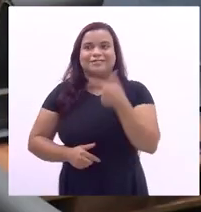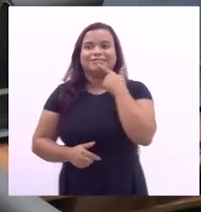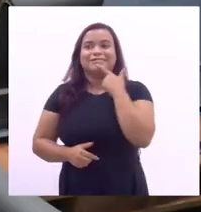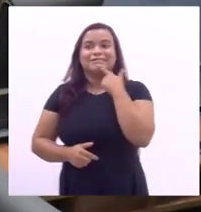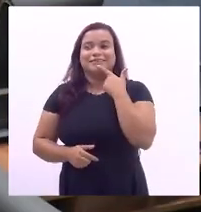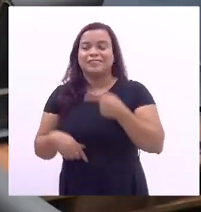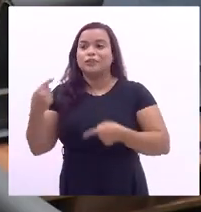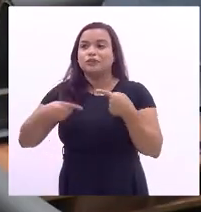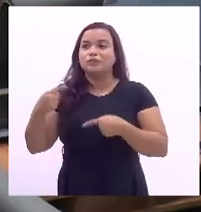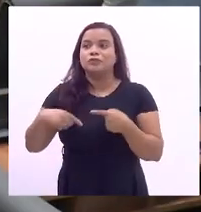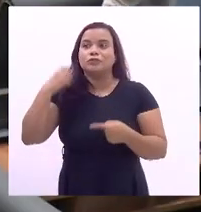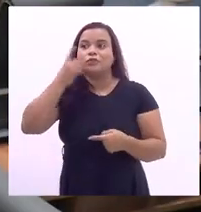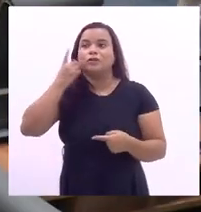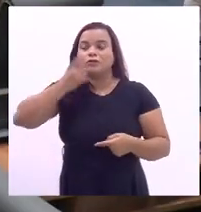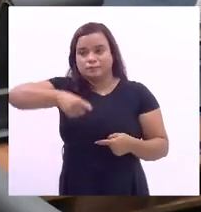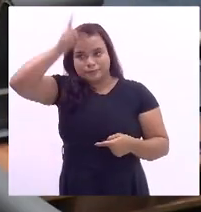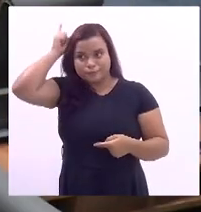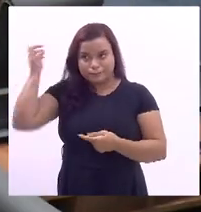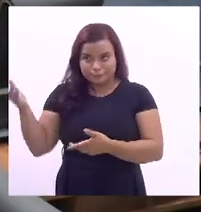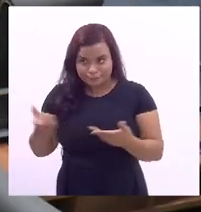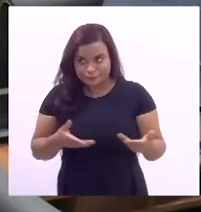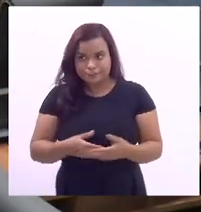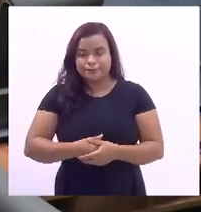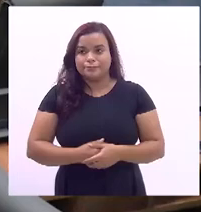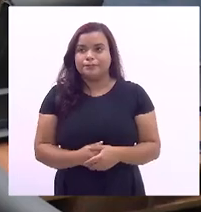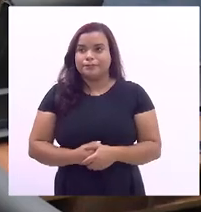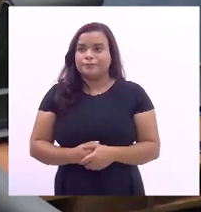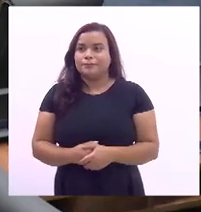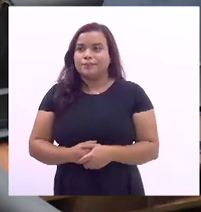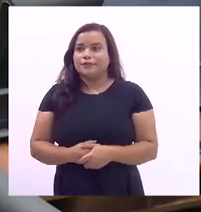a discutir o Deputado Luiz Paulo